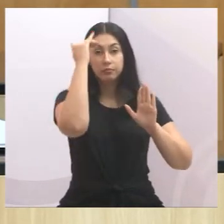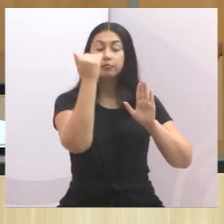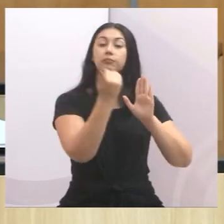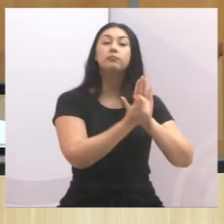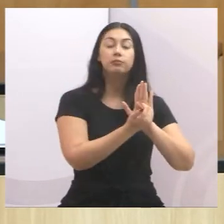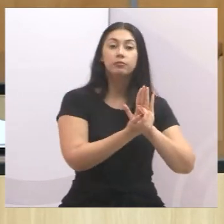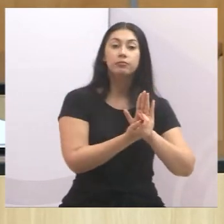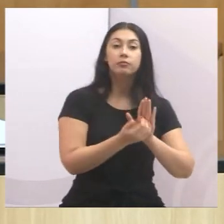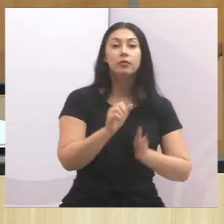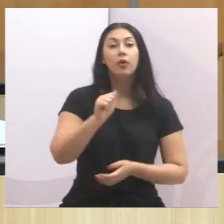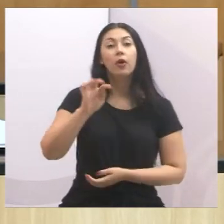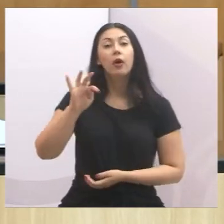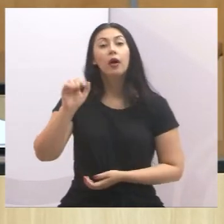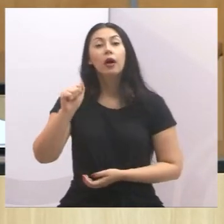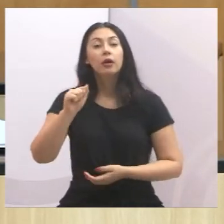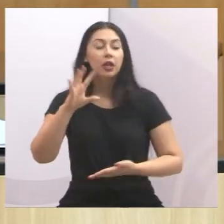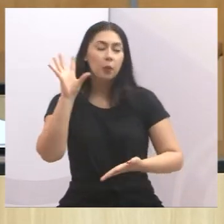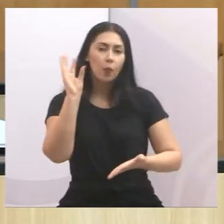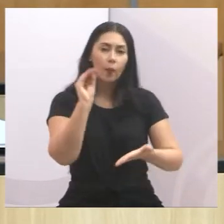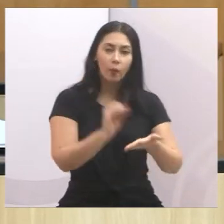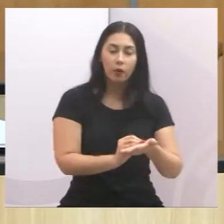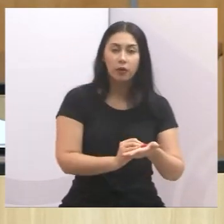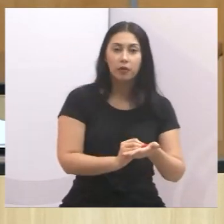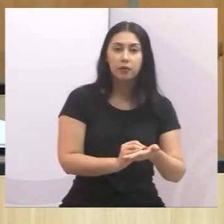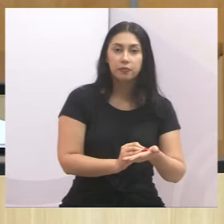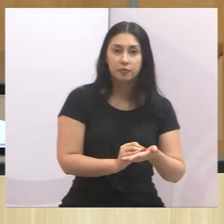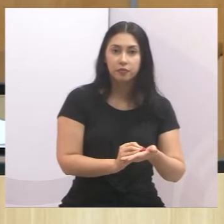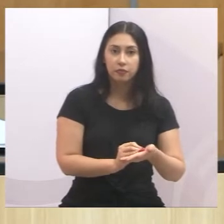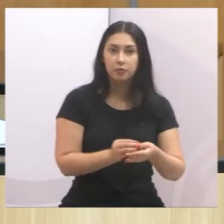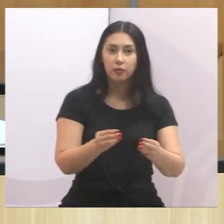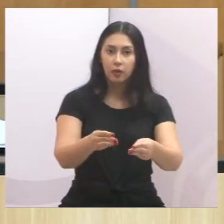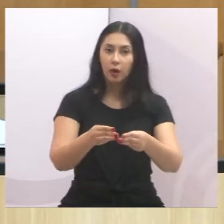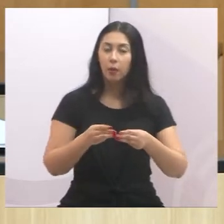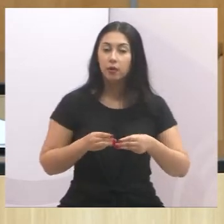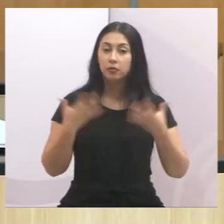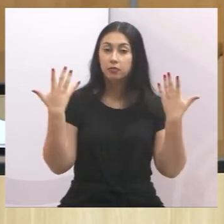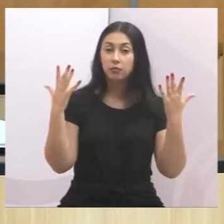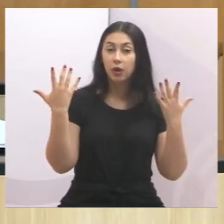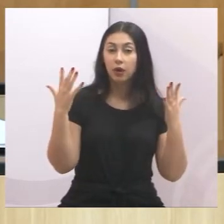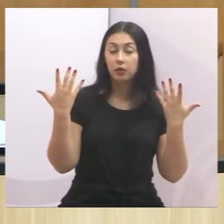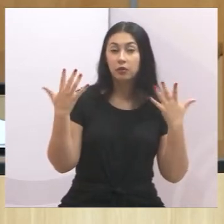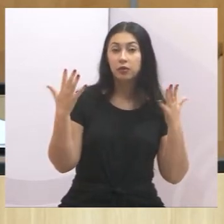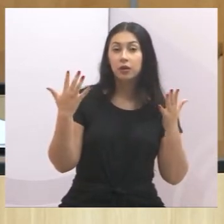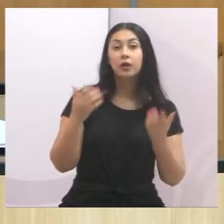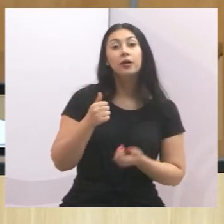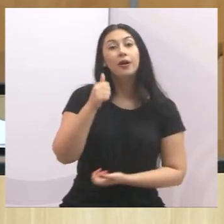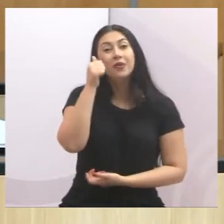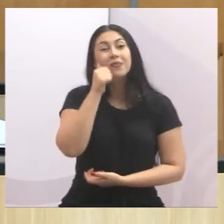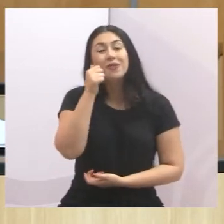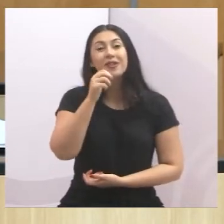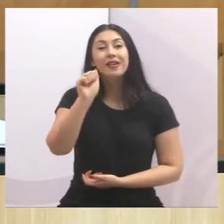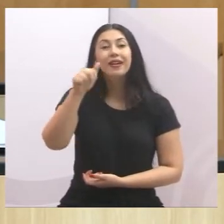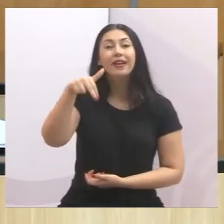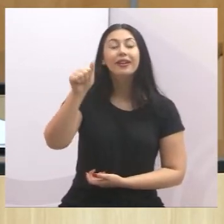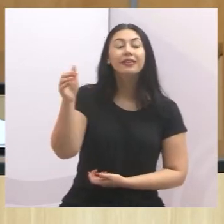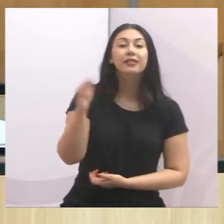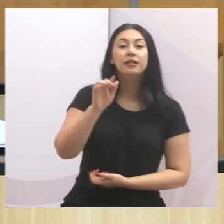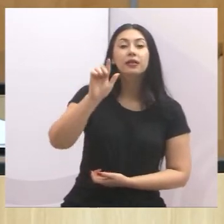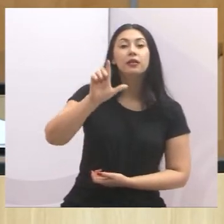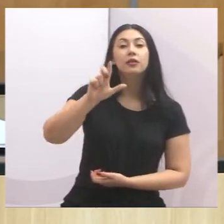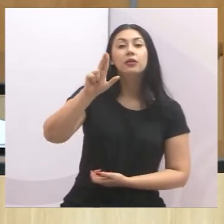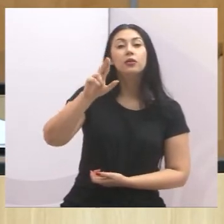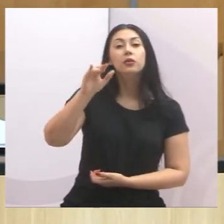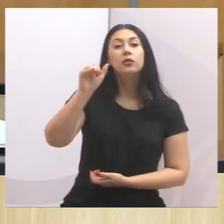seja constado na ata dos trabalhos dessa sessão o registro de moção congratulatória à senhora Ana Lúcia Martins, do